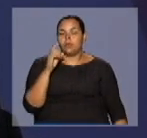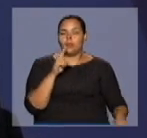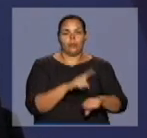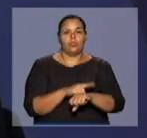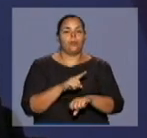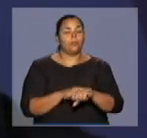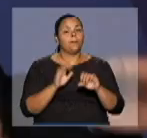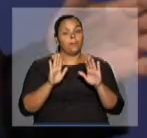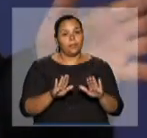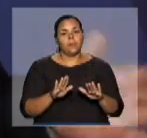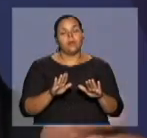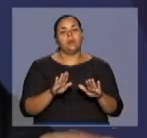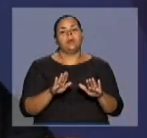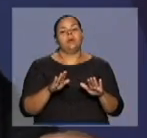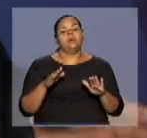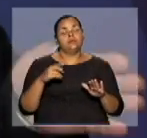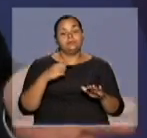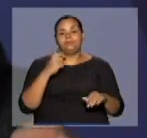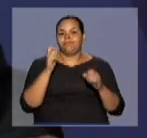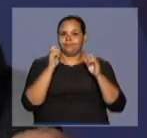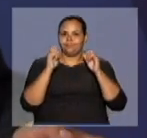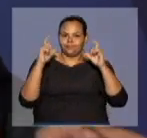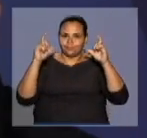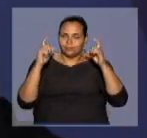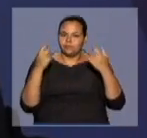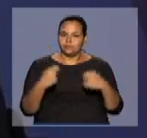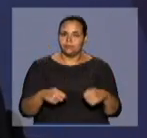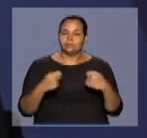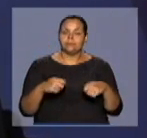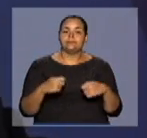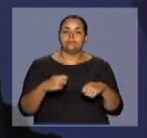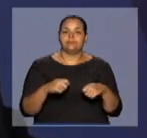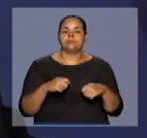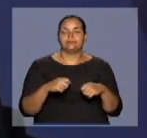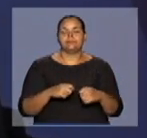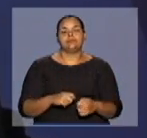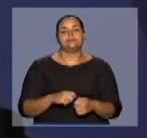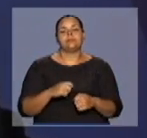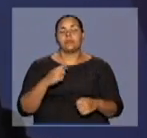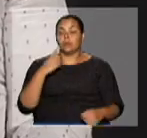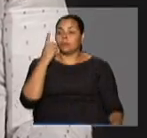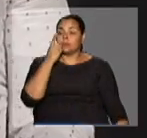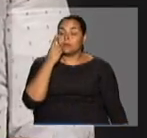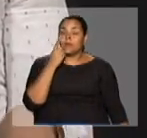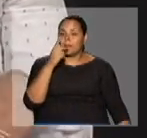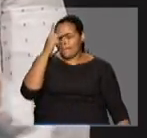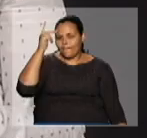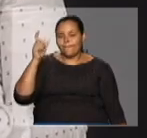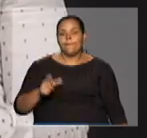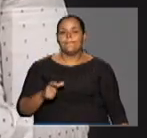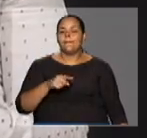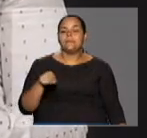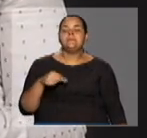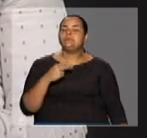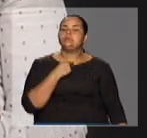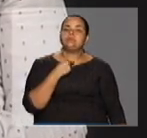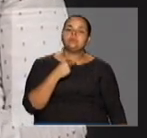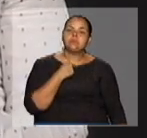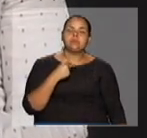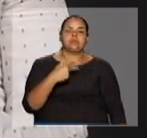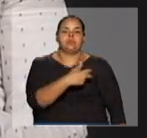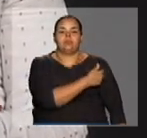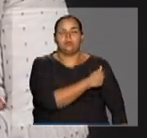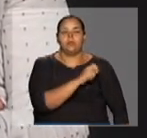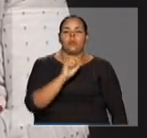emergência no momento, mas uma situação que o alerta está pelo menos laranja. E, deputado, para as pessoas que não podem